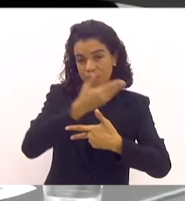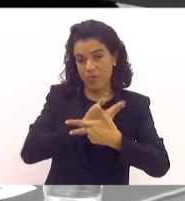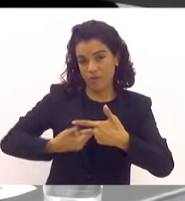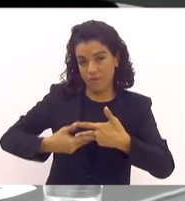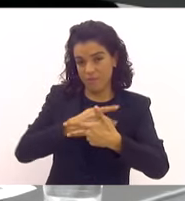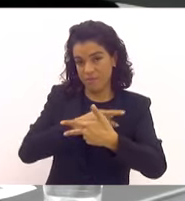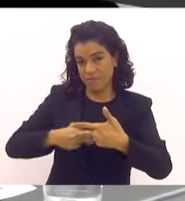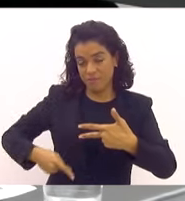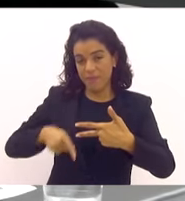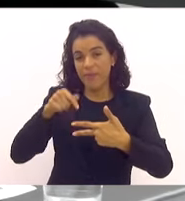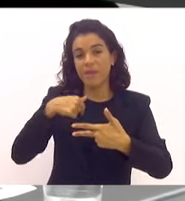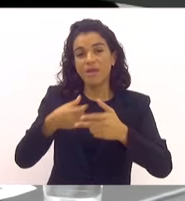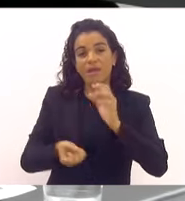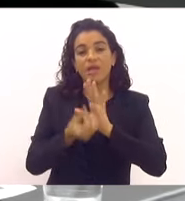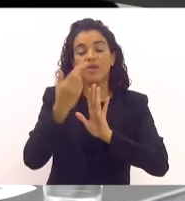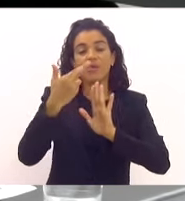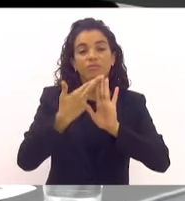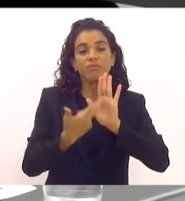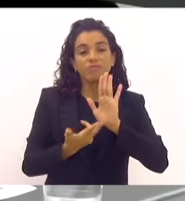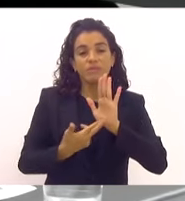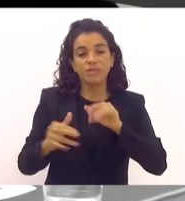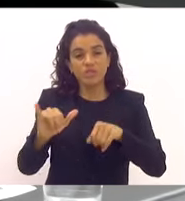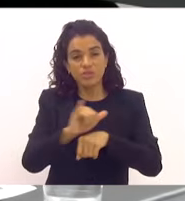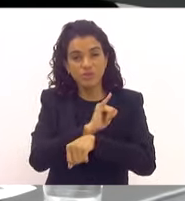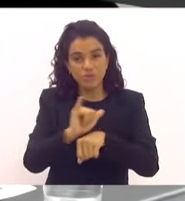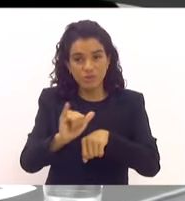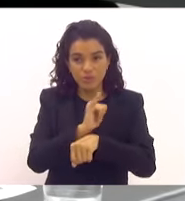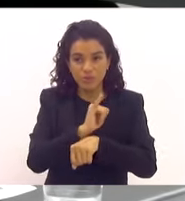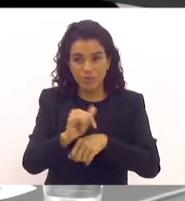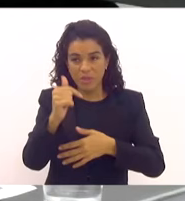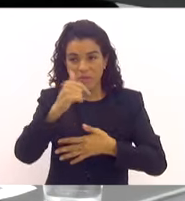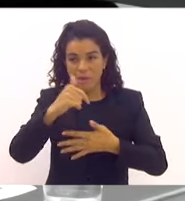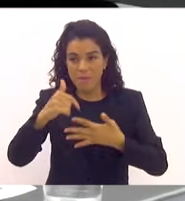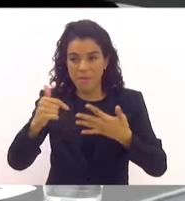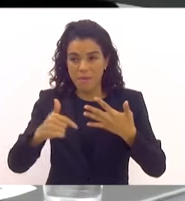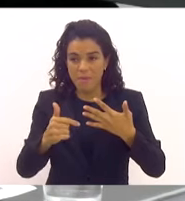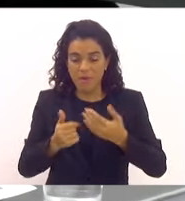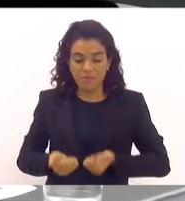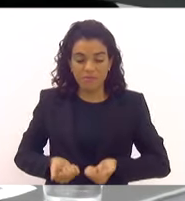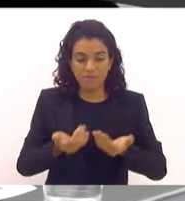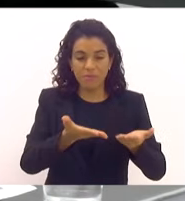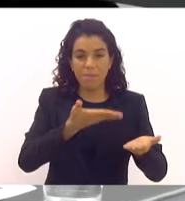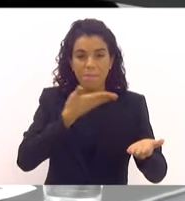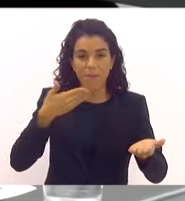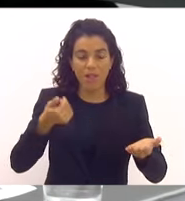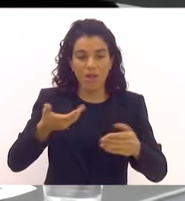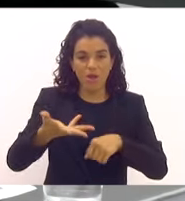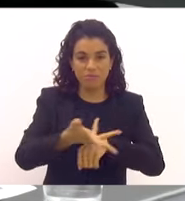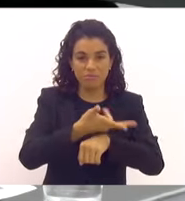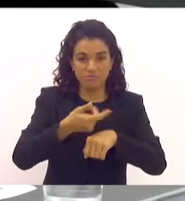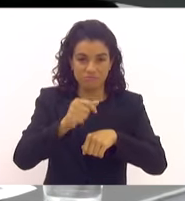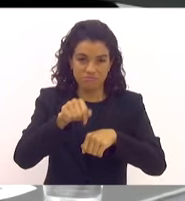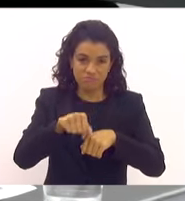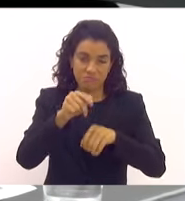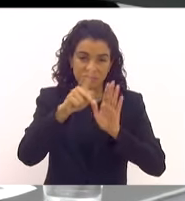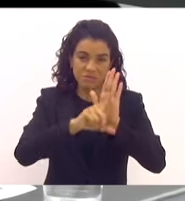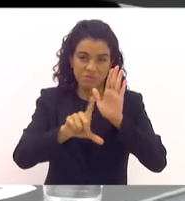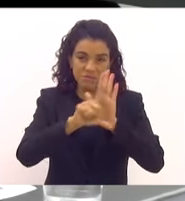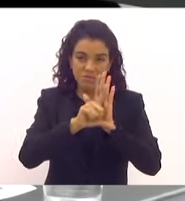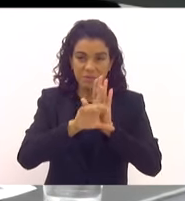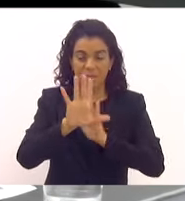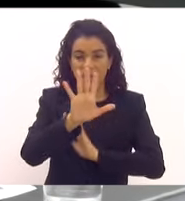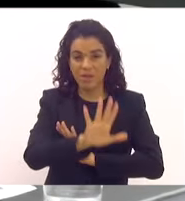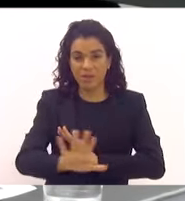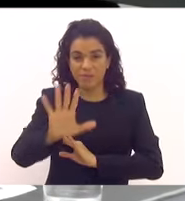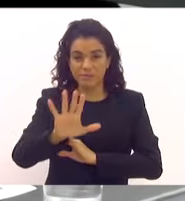de um decreto, uma regulamentação com instrumentos que deem melhor qualidade para esse projeto de lei. Agora, no aspecto